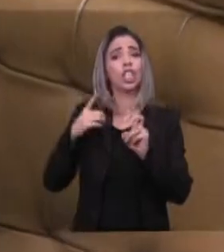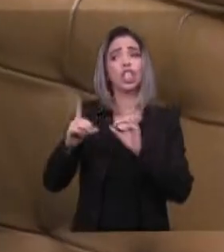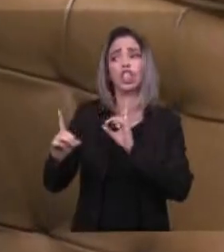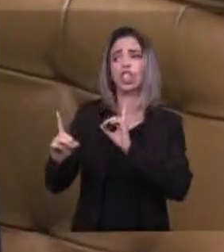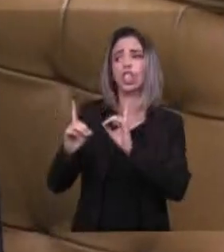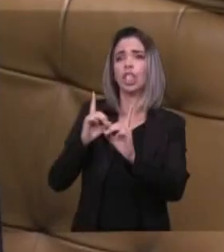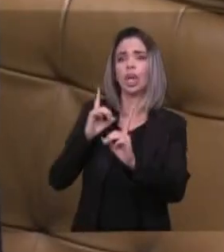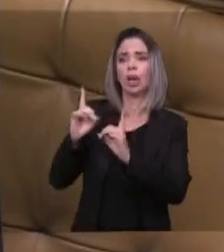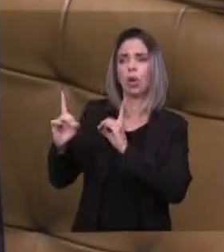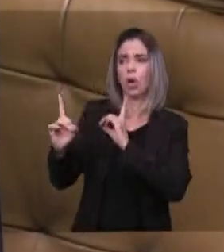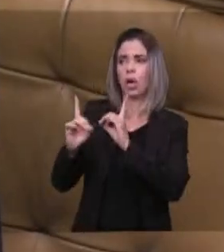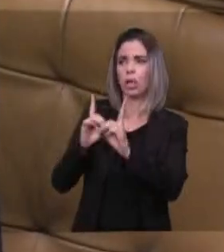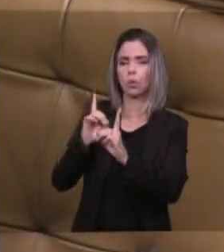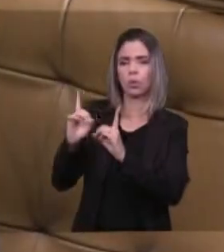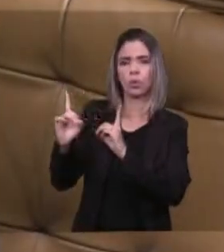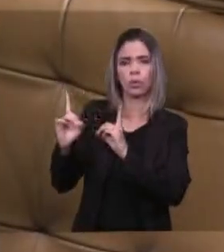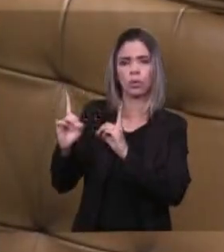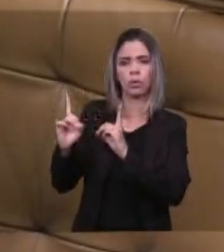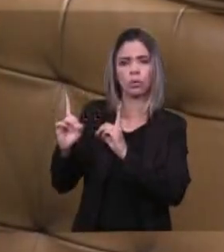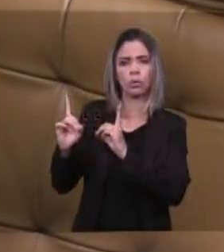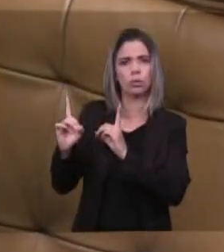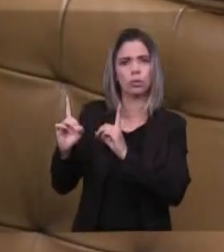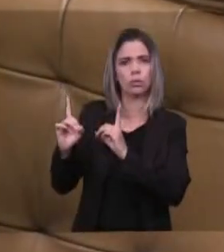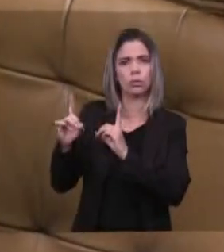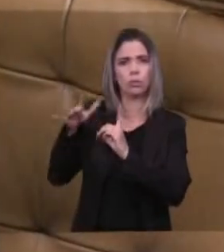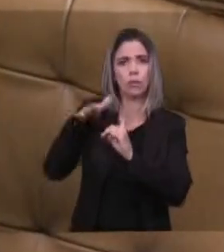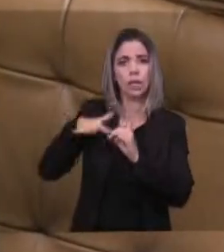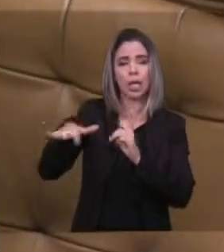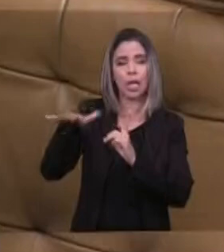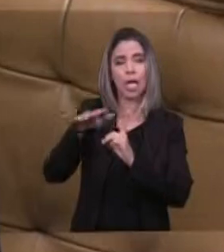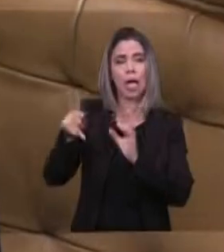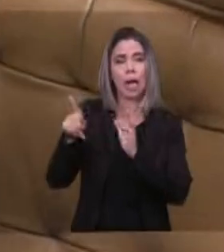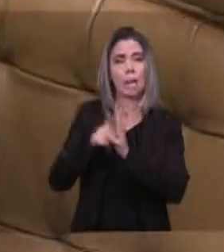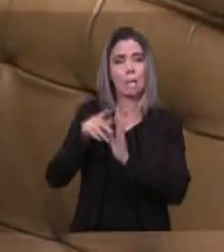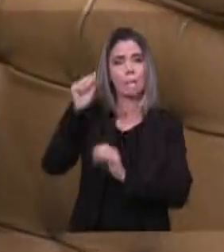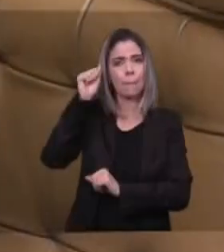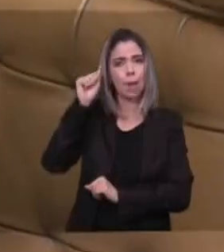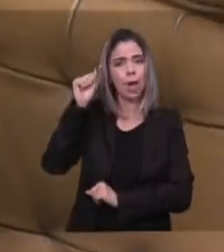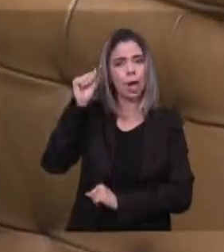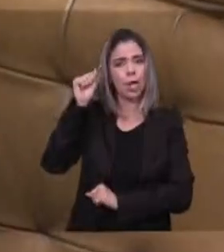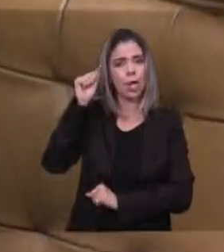dialogando. Ministro, pausa, fala e bebe algo em xícara com branca. Com a antropóloga...